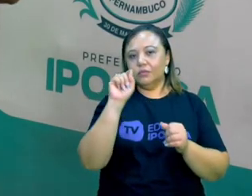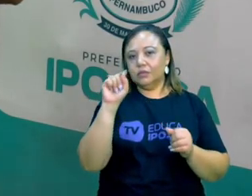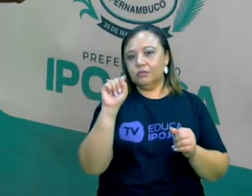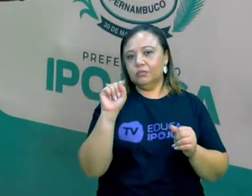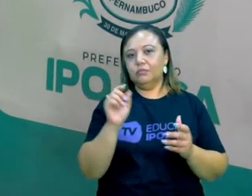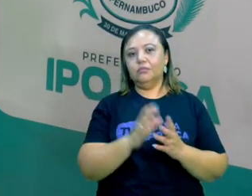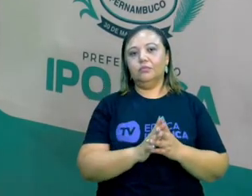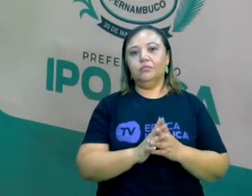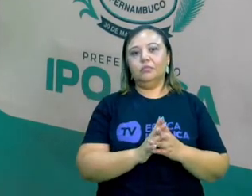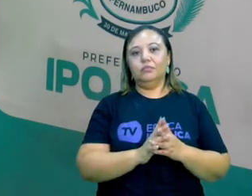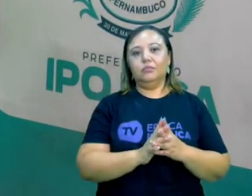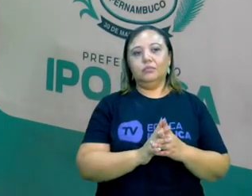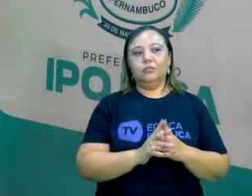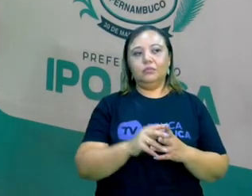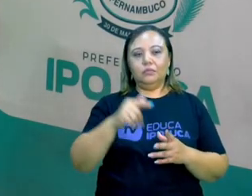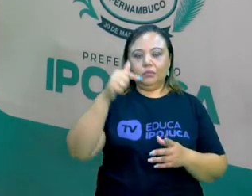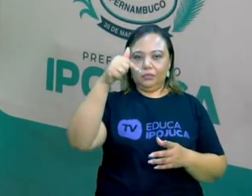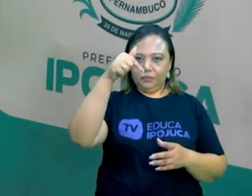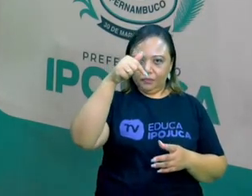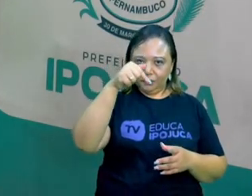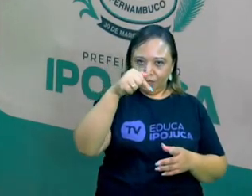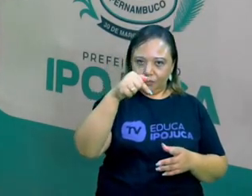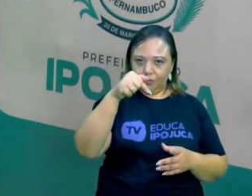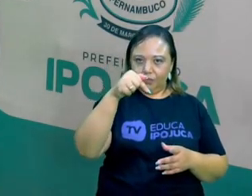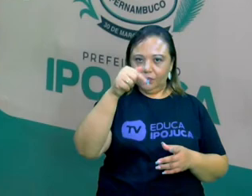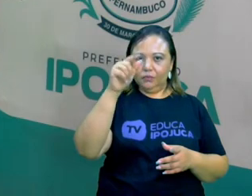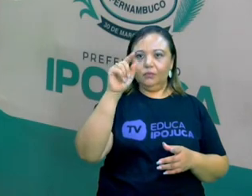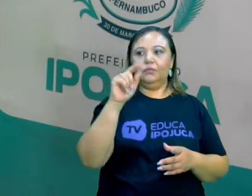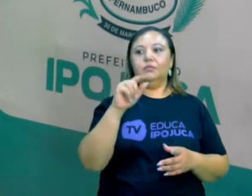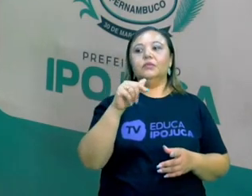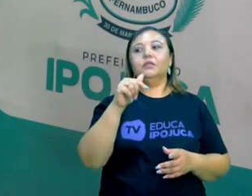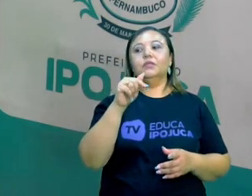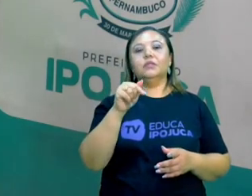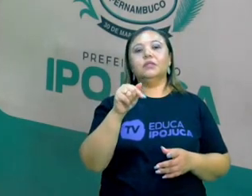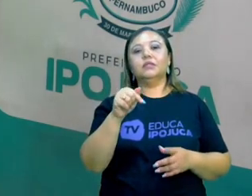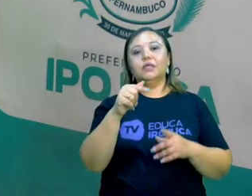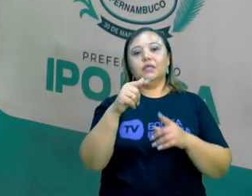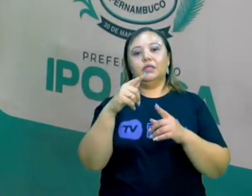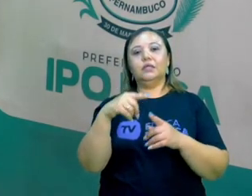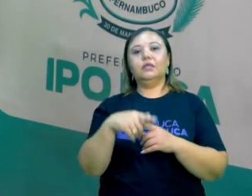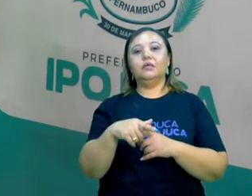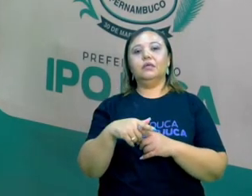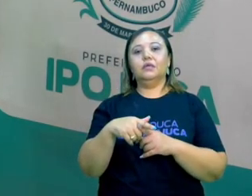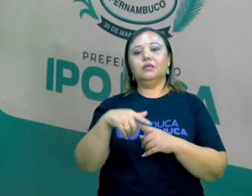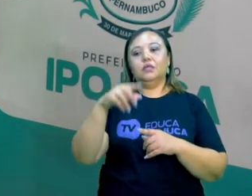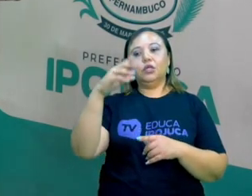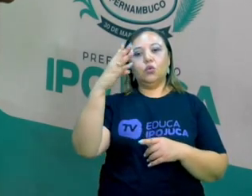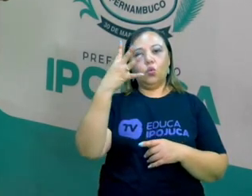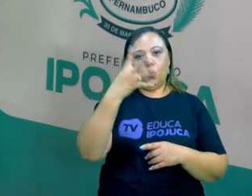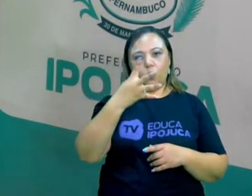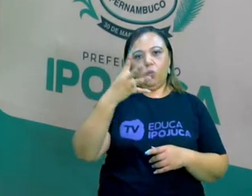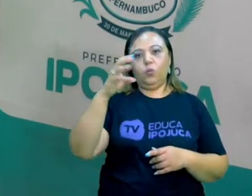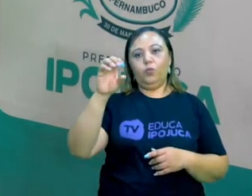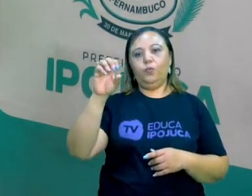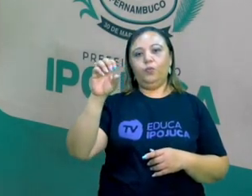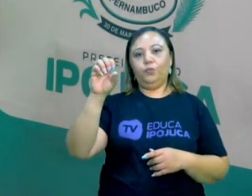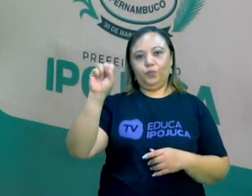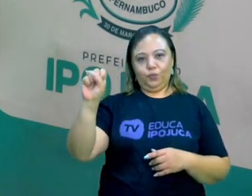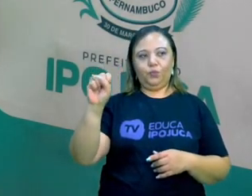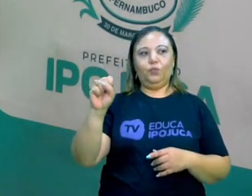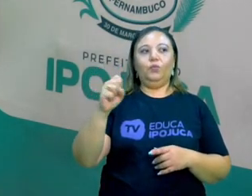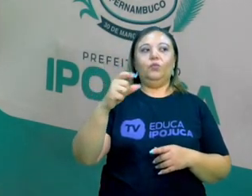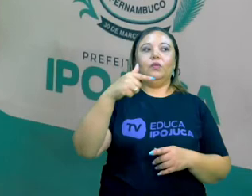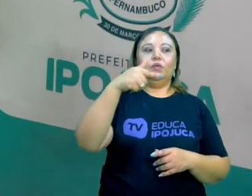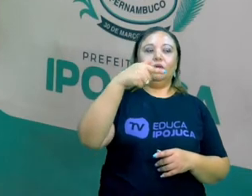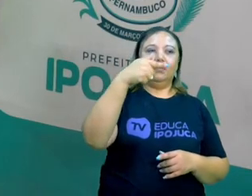seguinte. 7 por tentativas, somando parcelas iguais de 48. Por exemplo, disse que